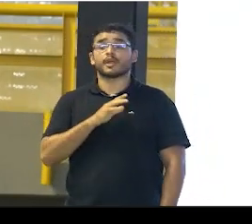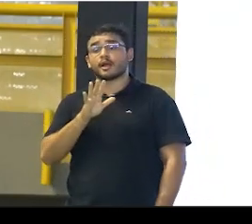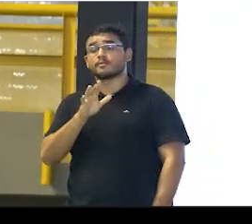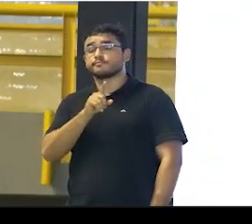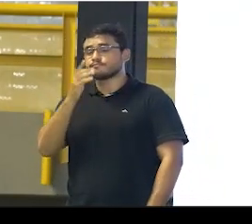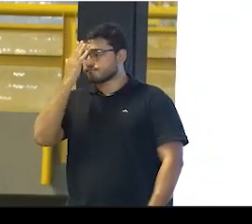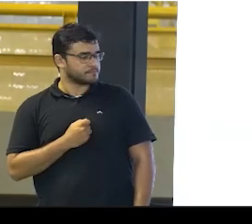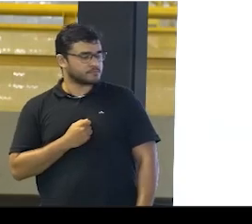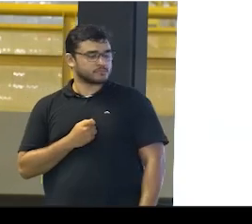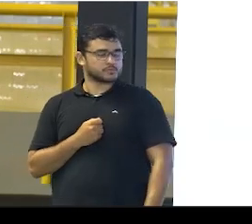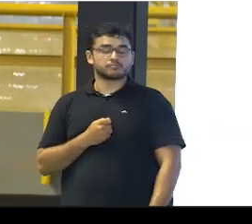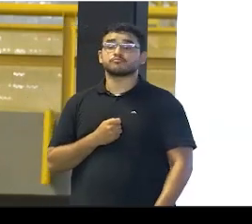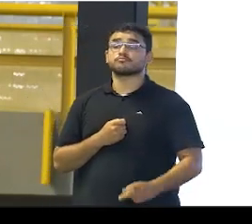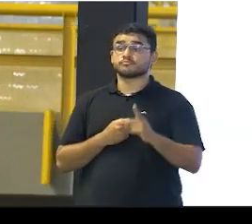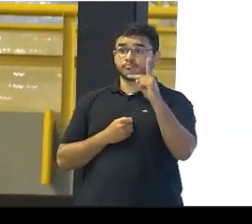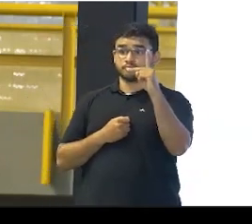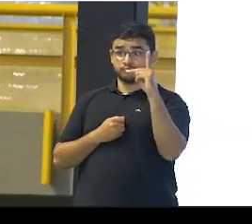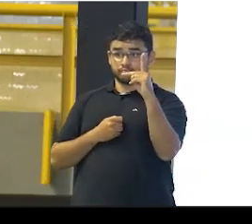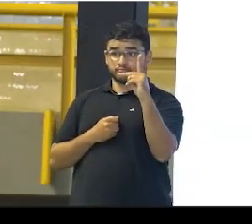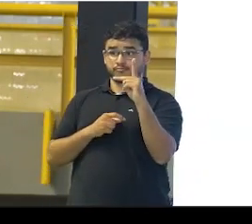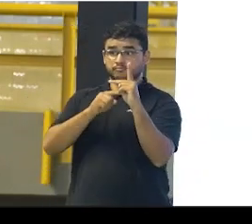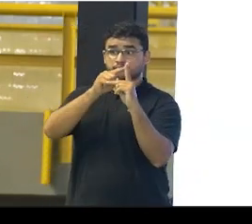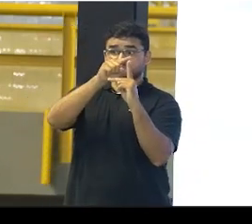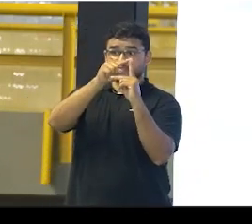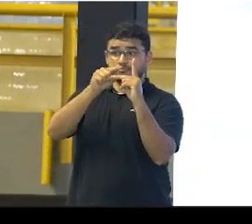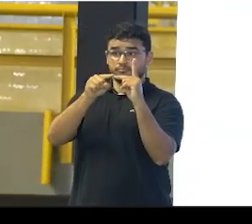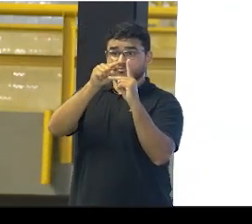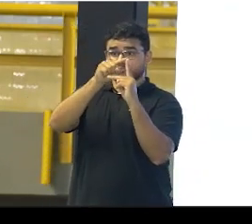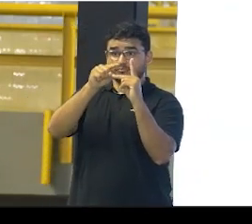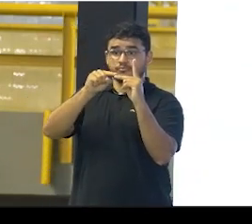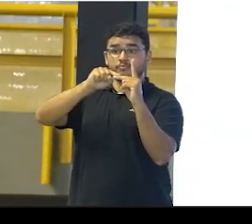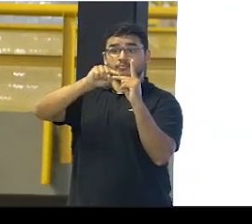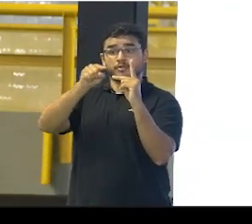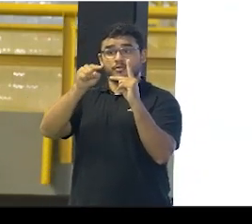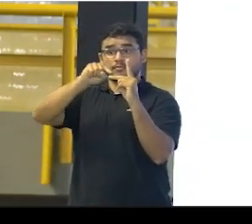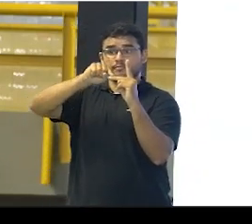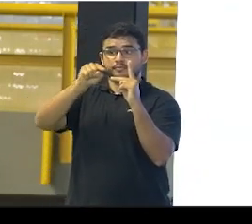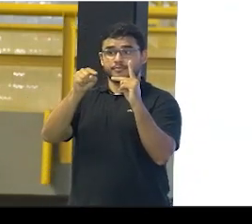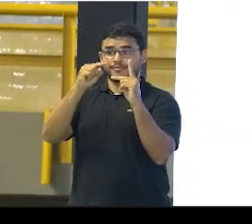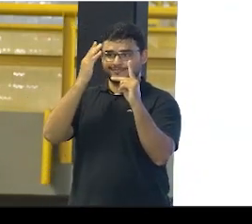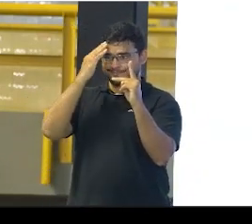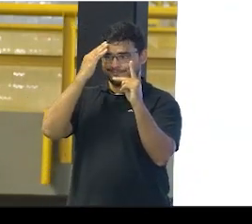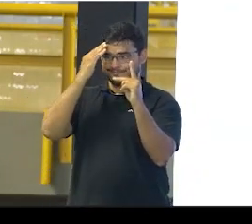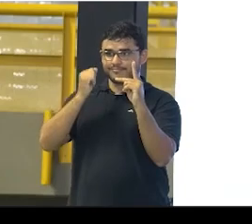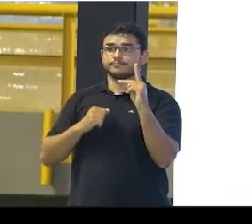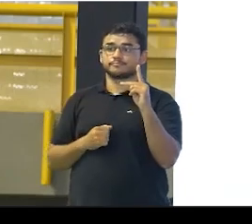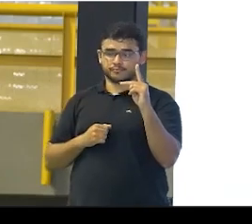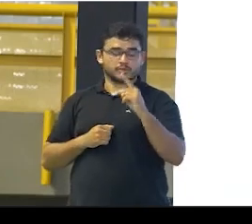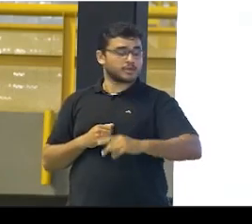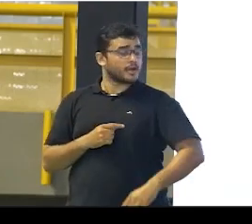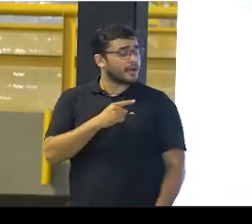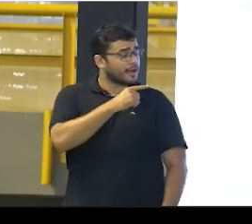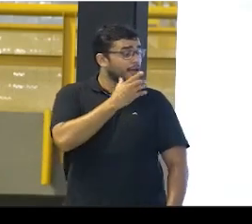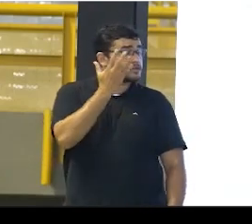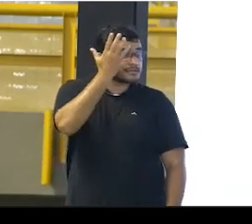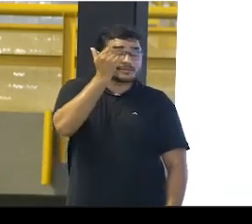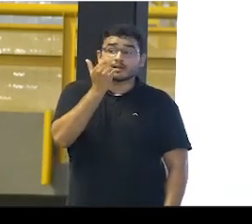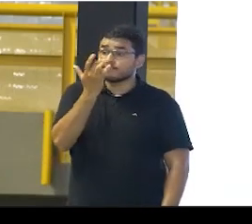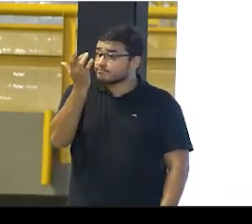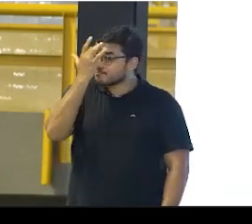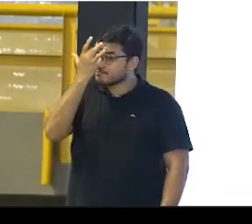12, pode marcar aí o item B de bola, 12. Determine a medida em